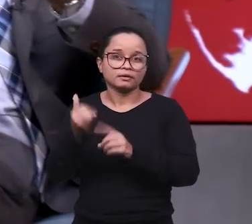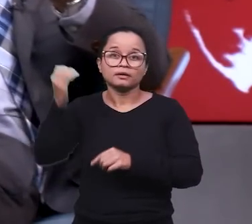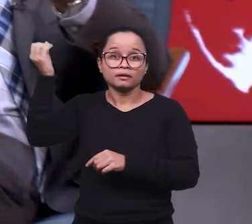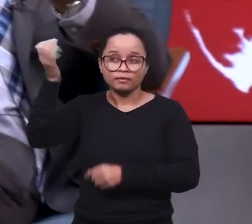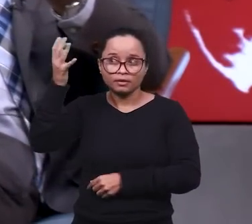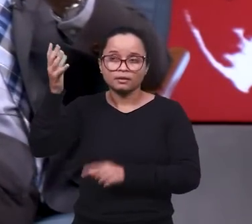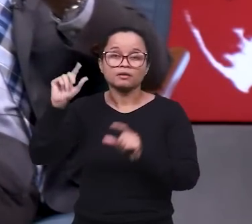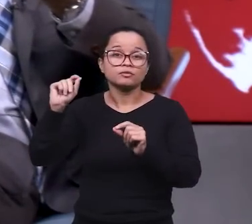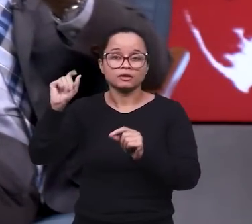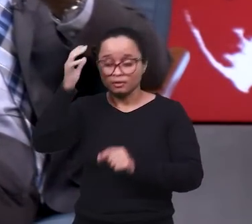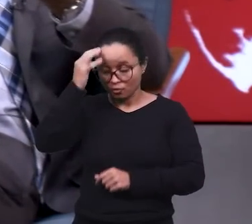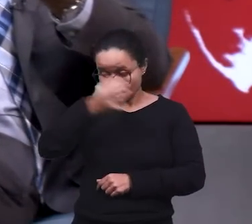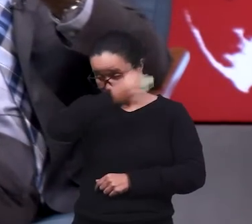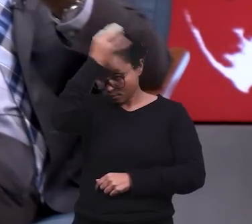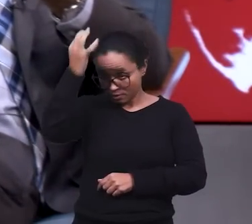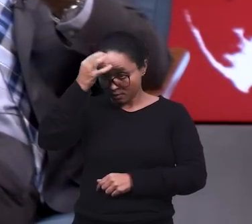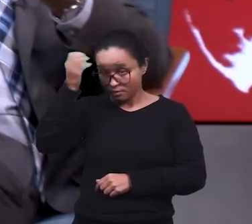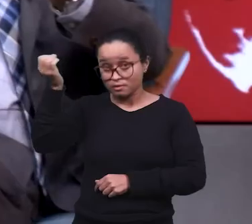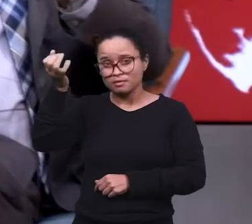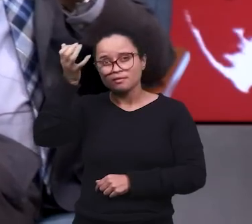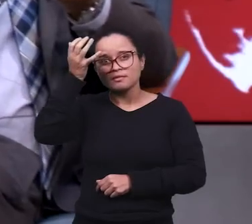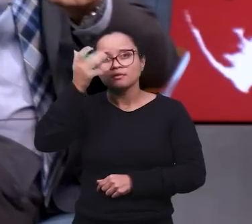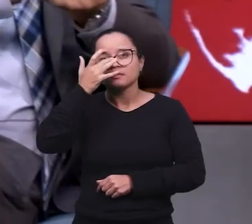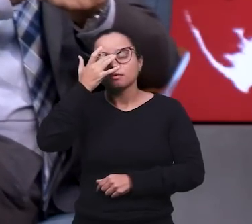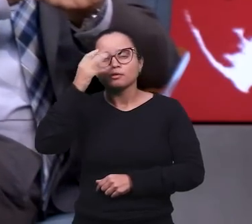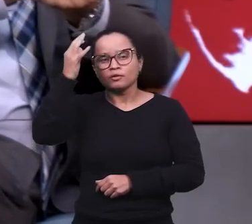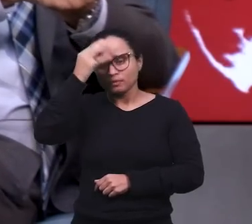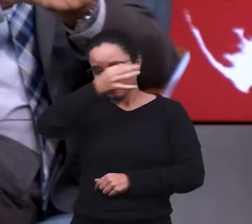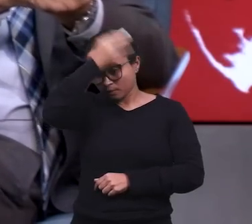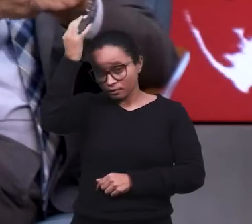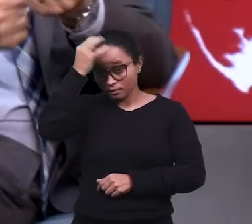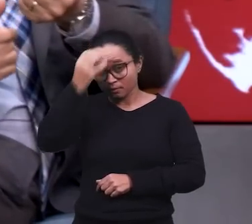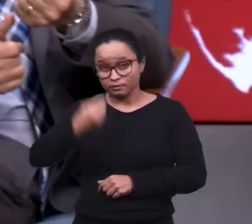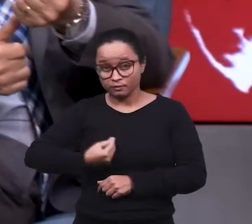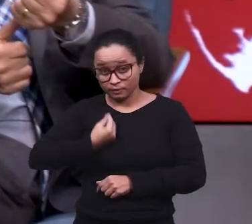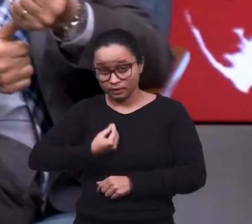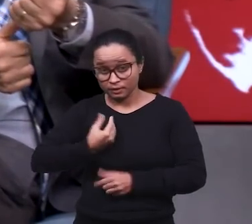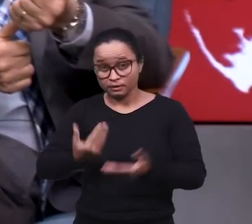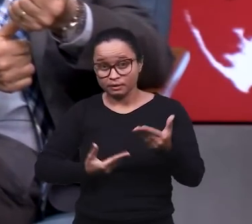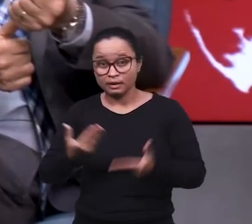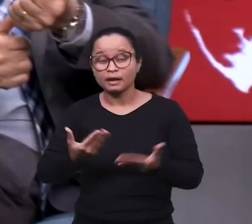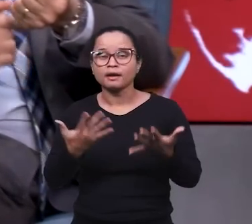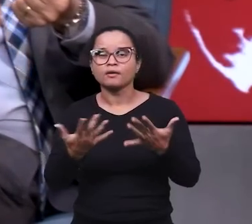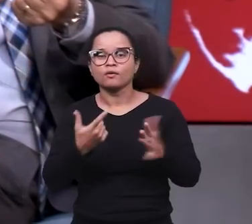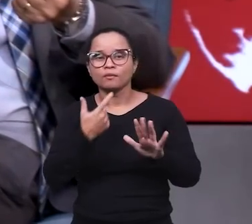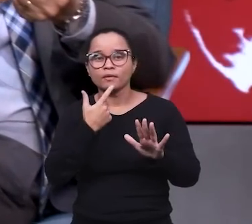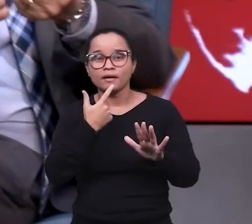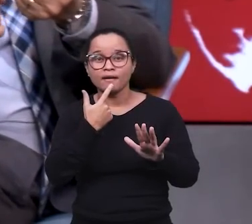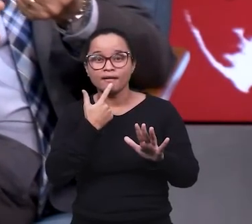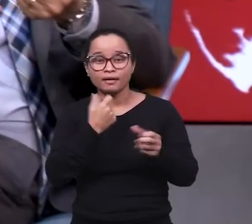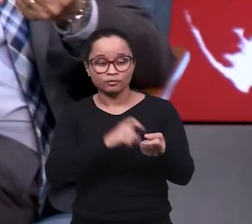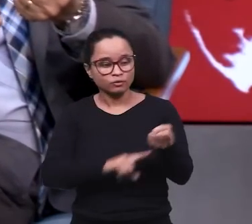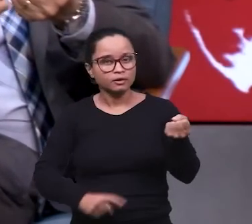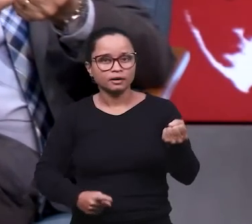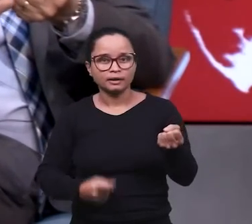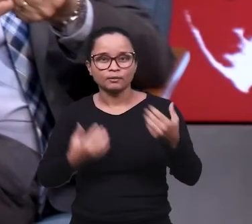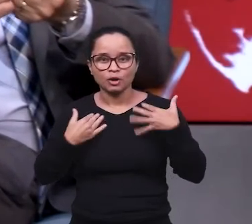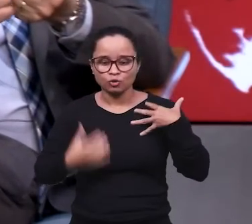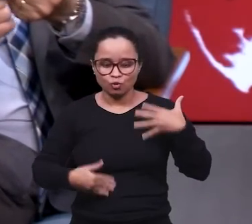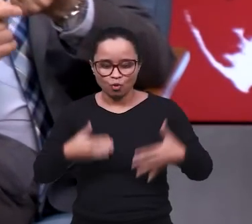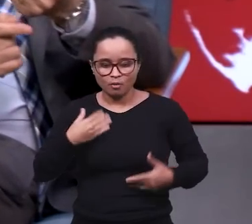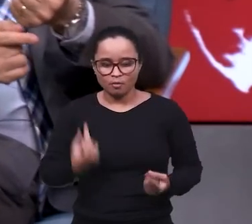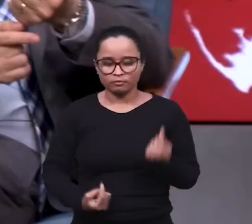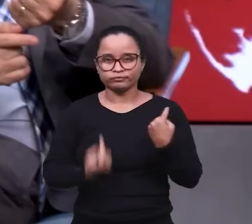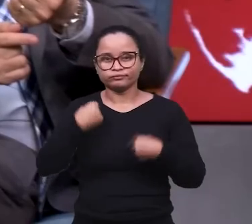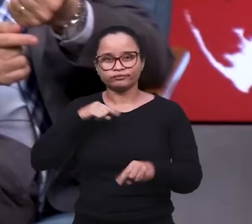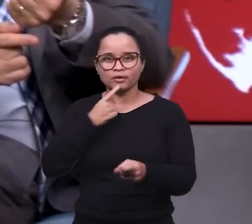O Espírito. Mas o que é o Espírito na vida da igreja? O sangue. O sangue que circula dentro do corpo